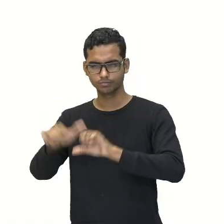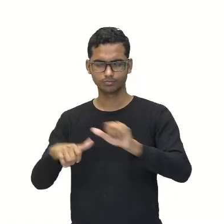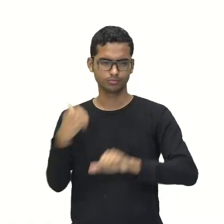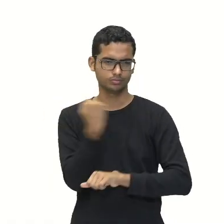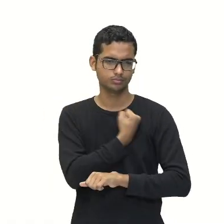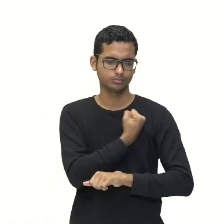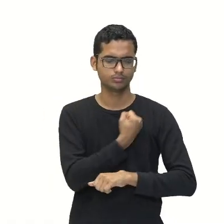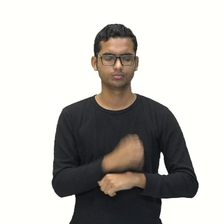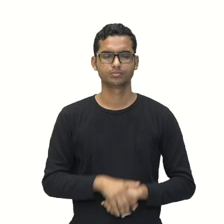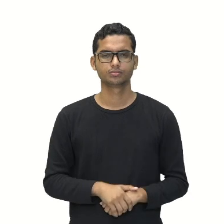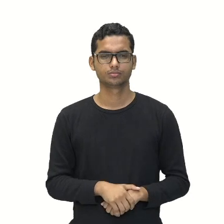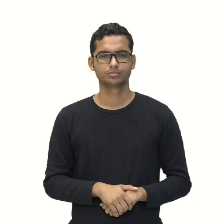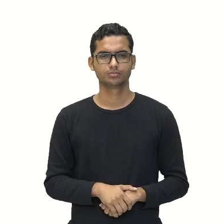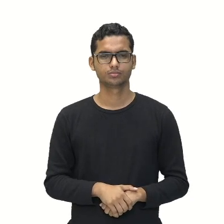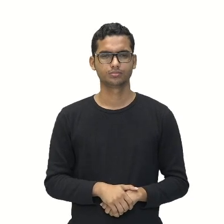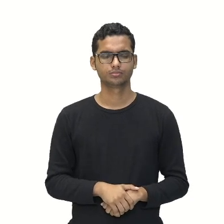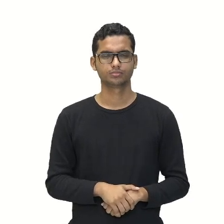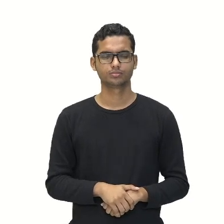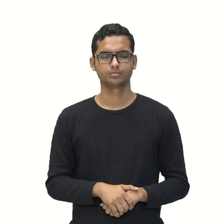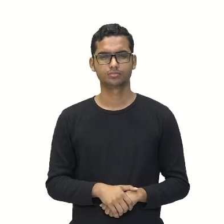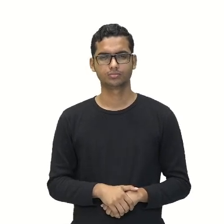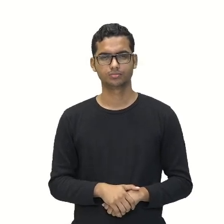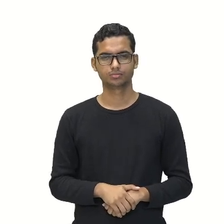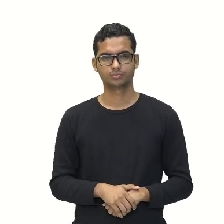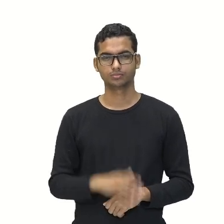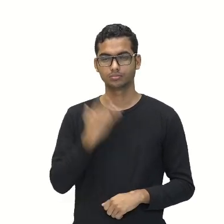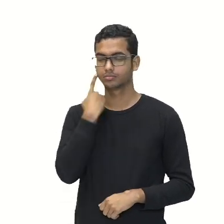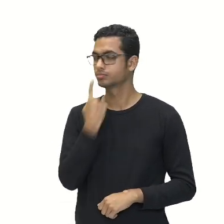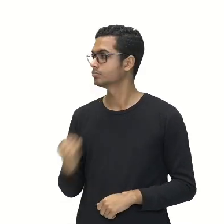Você vai escrever o número aqui, ó, 512.